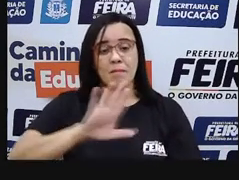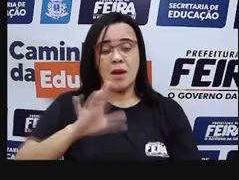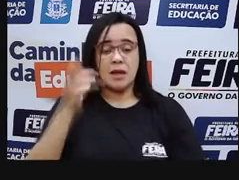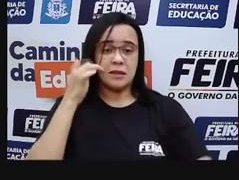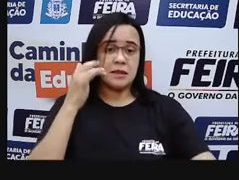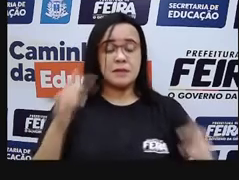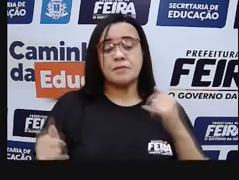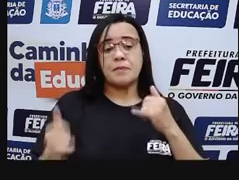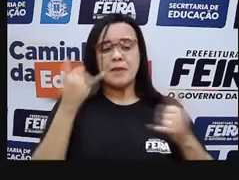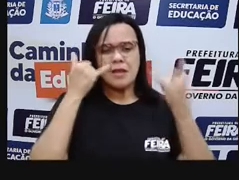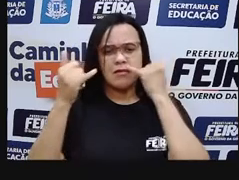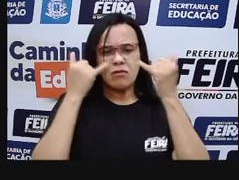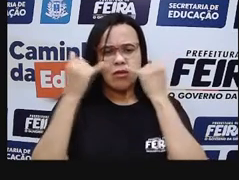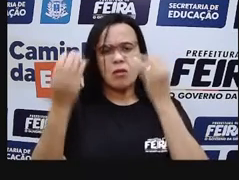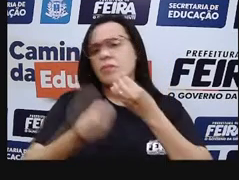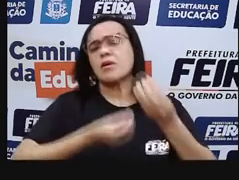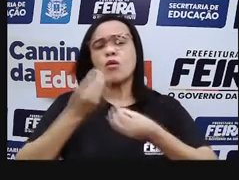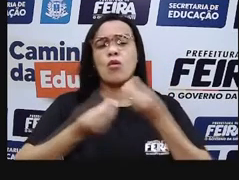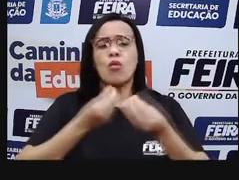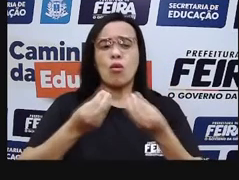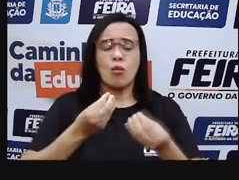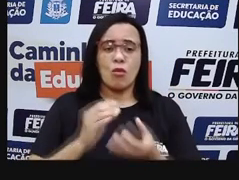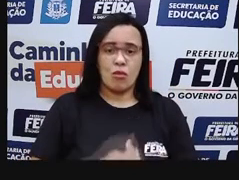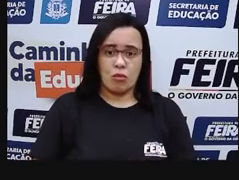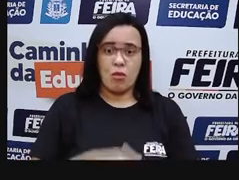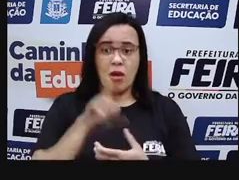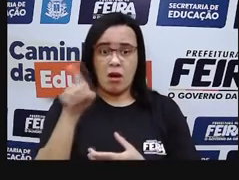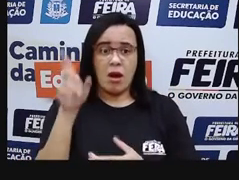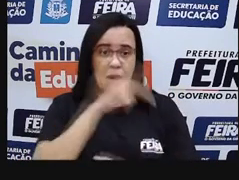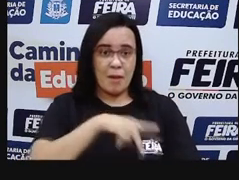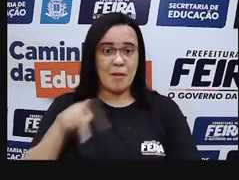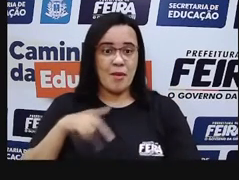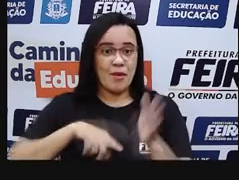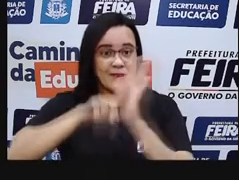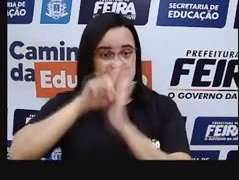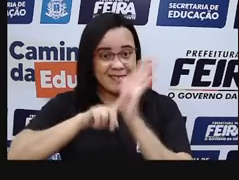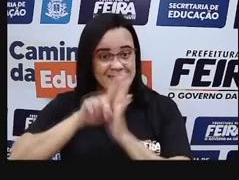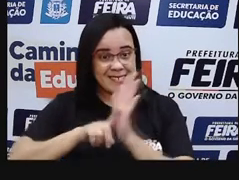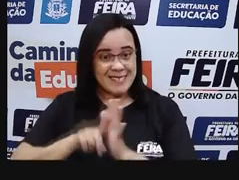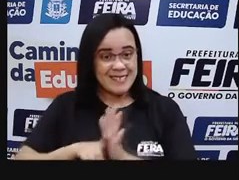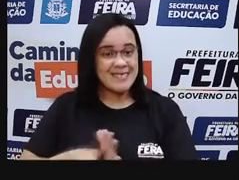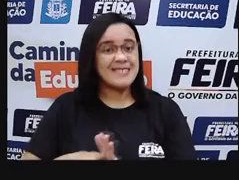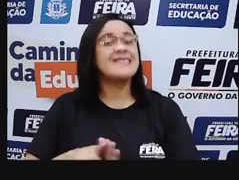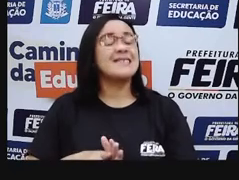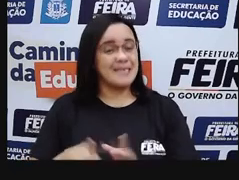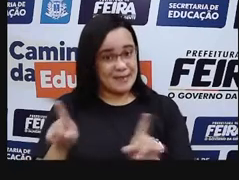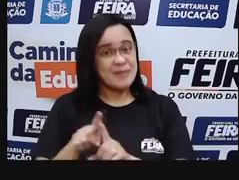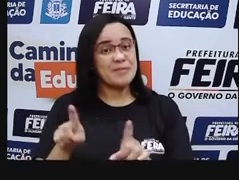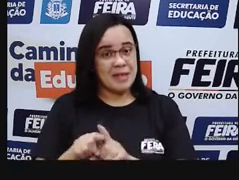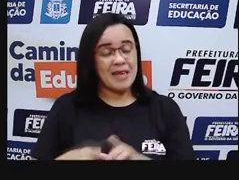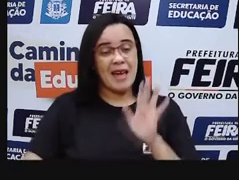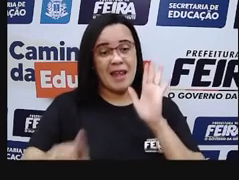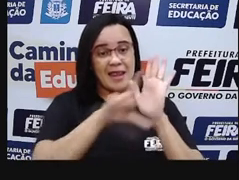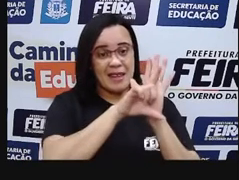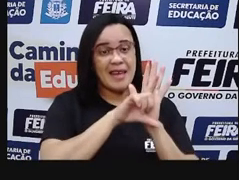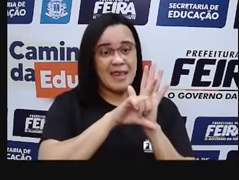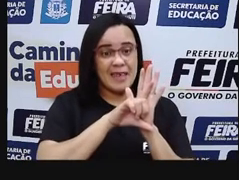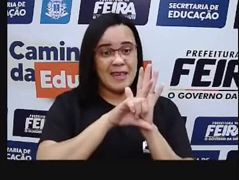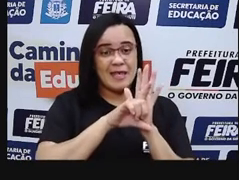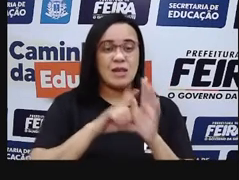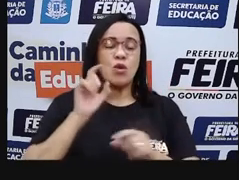né A partir ou sobre essa definição medicamento a partir ou do da lei né número